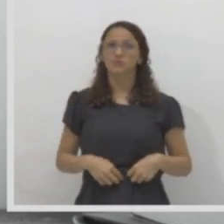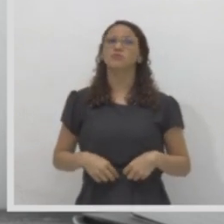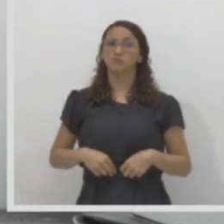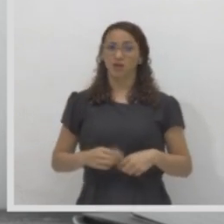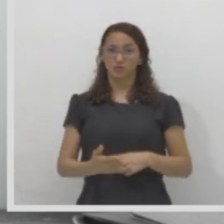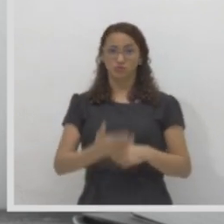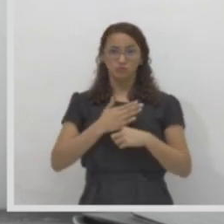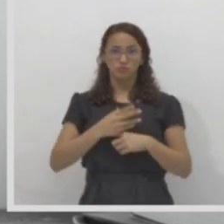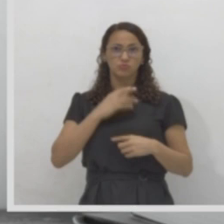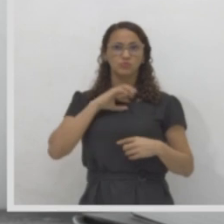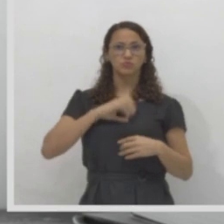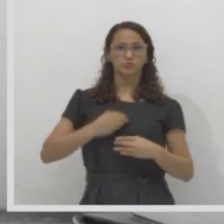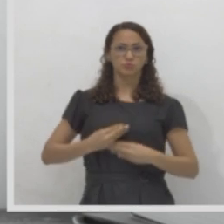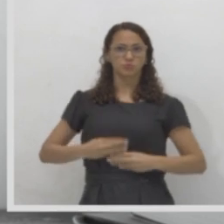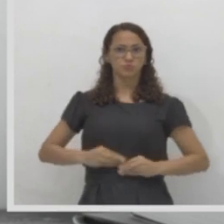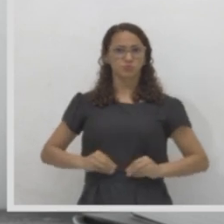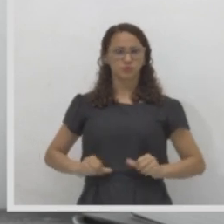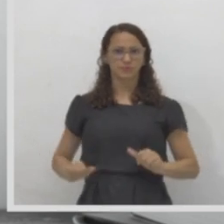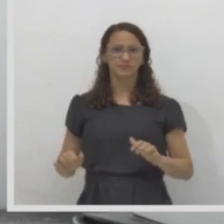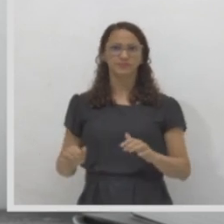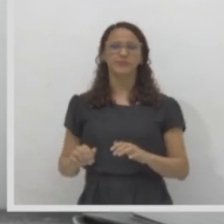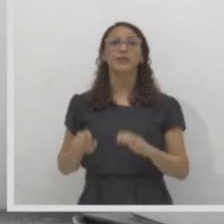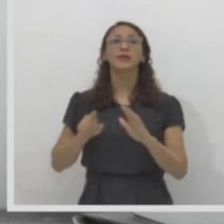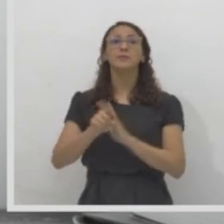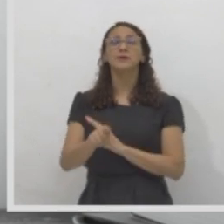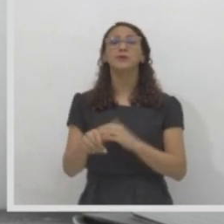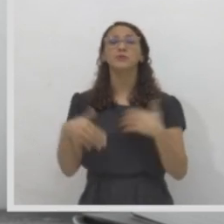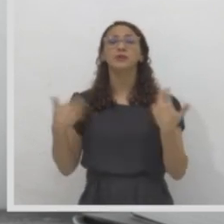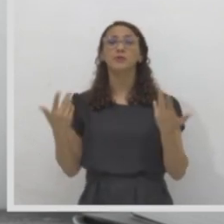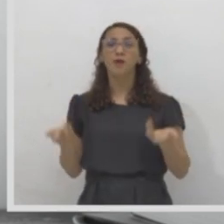e se reproduzir dentro de outros seres vivos?